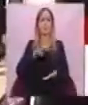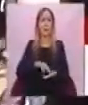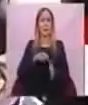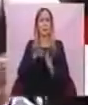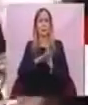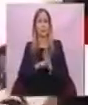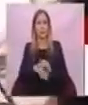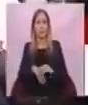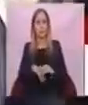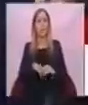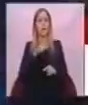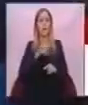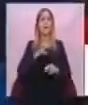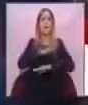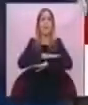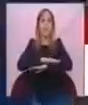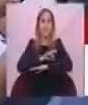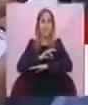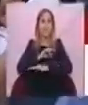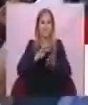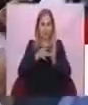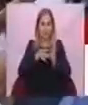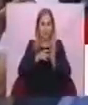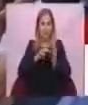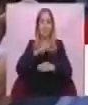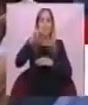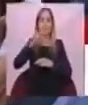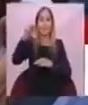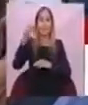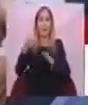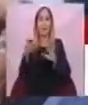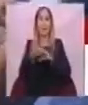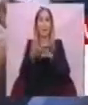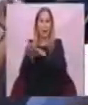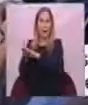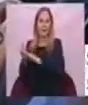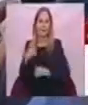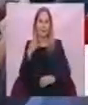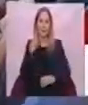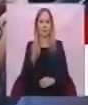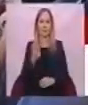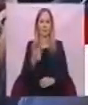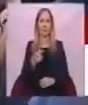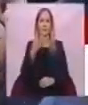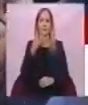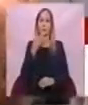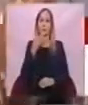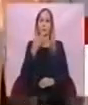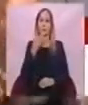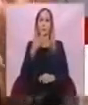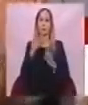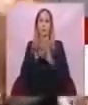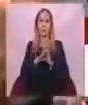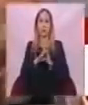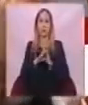de correio, eu também vi essa novela. O Porto pediu e o Big Show SIC lá apareceu, ou pelo menos